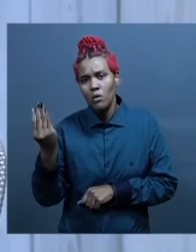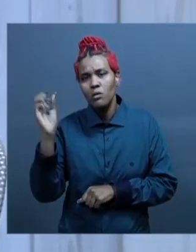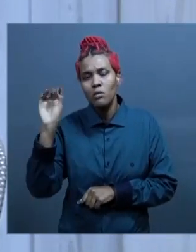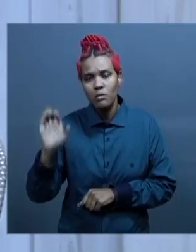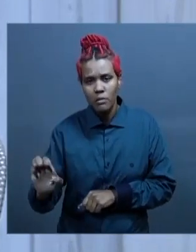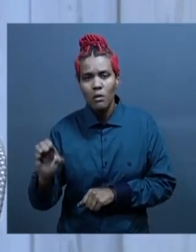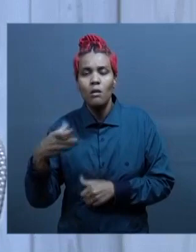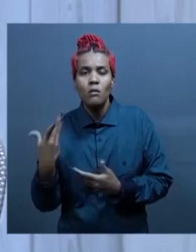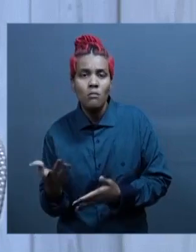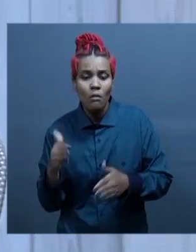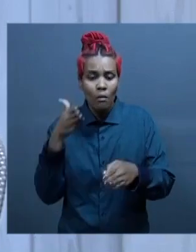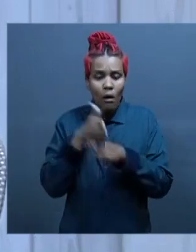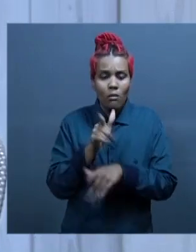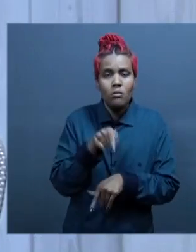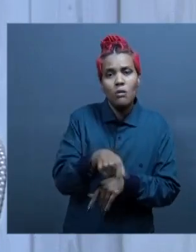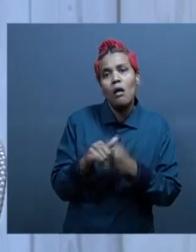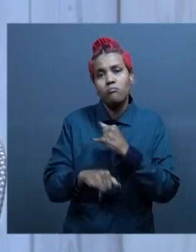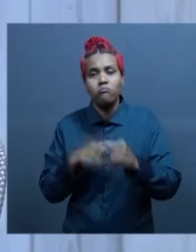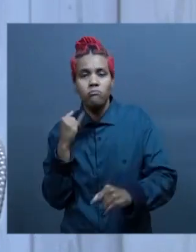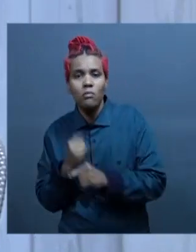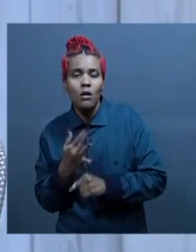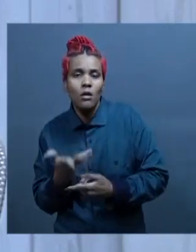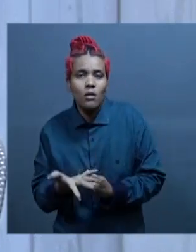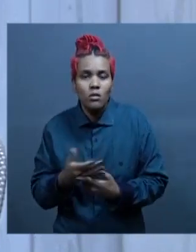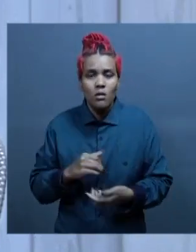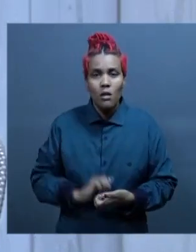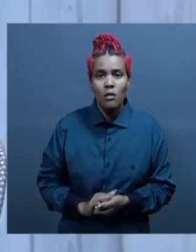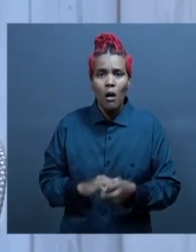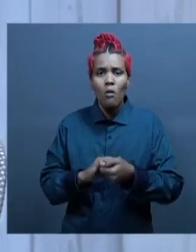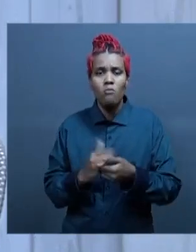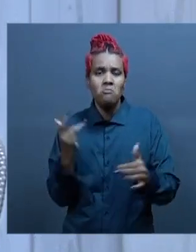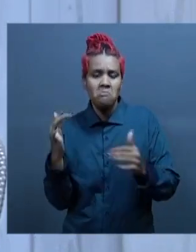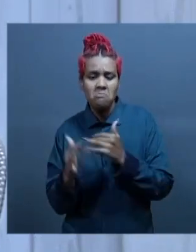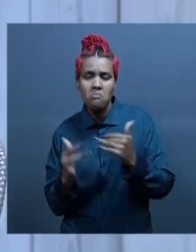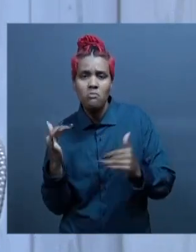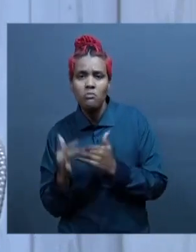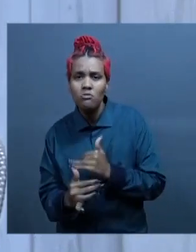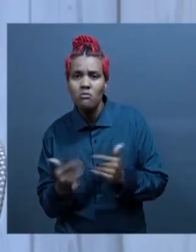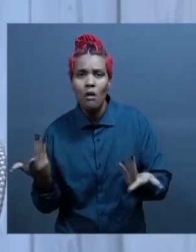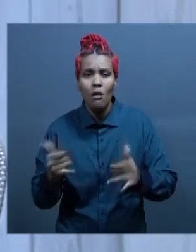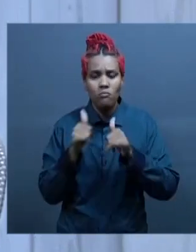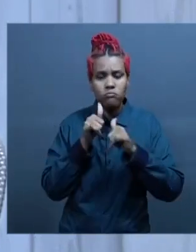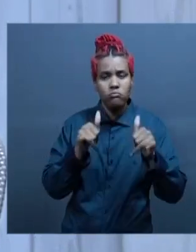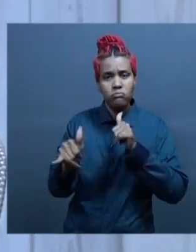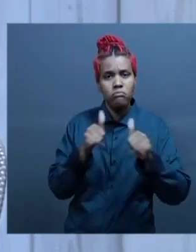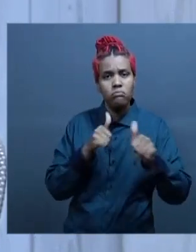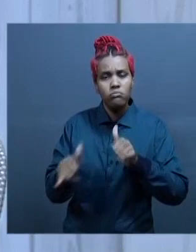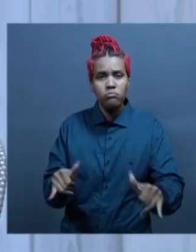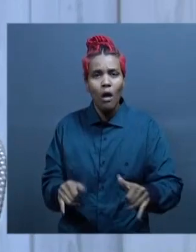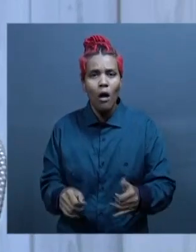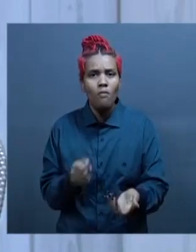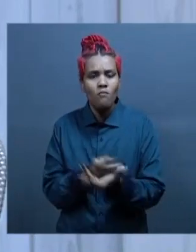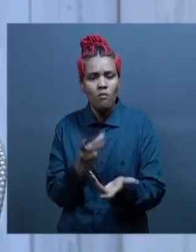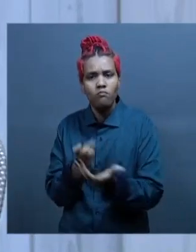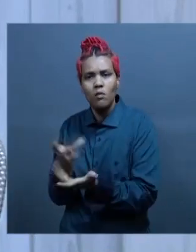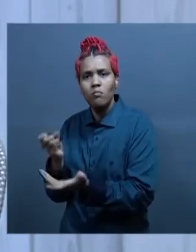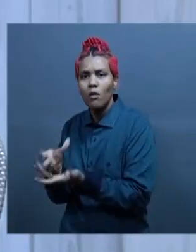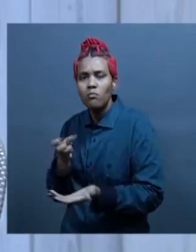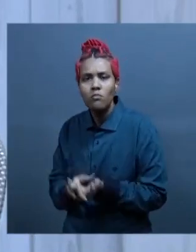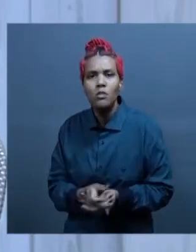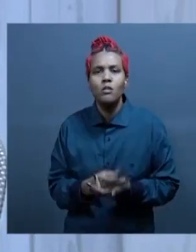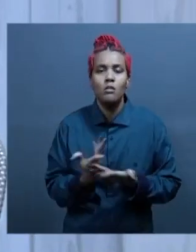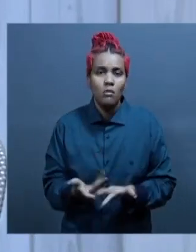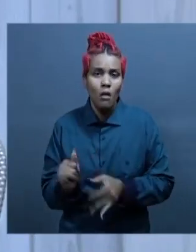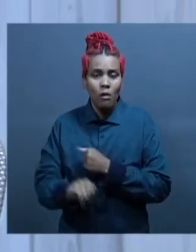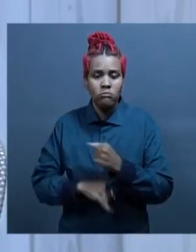marketing digital tem se tornado ainda mais essencial para os negócios e para quem deseja atrair clientes veja na